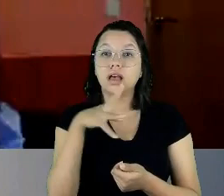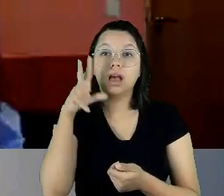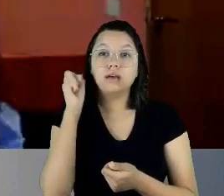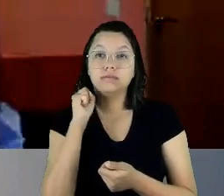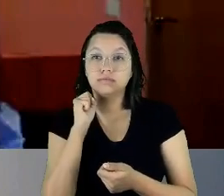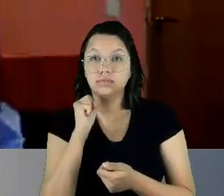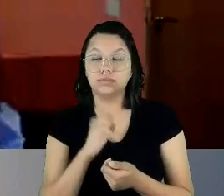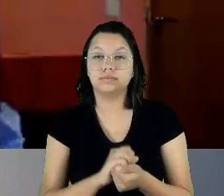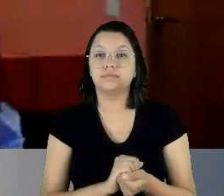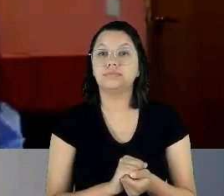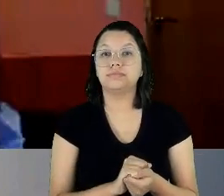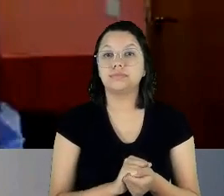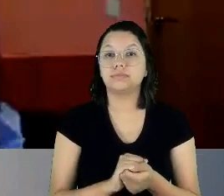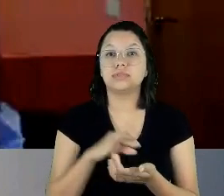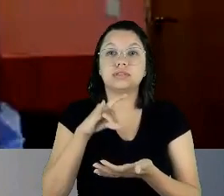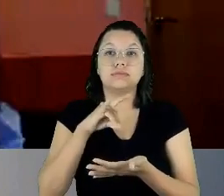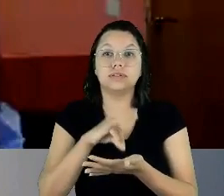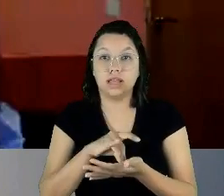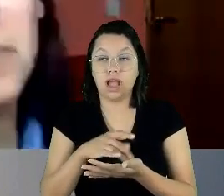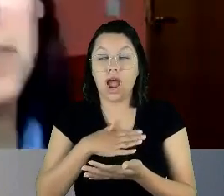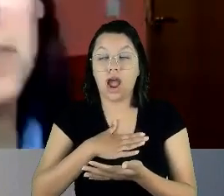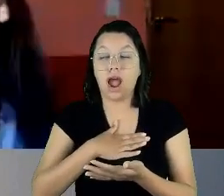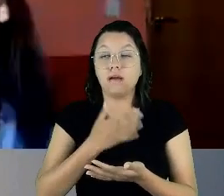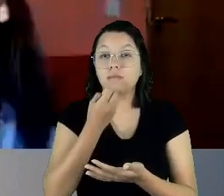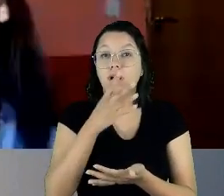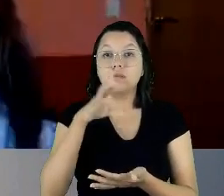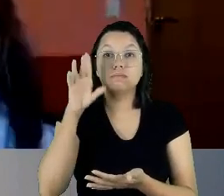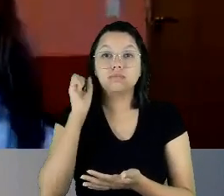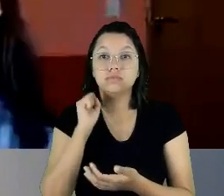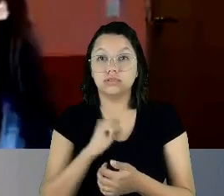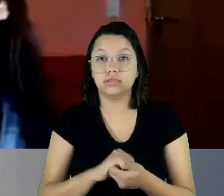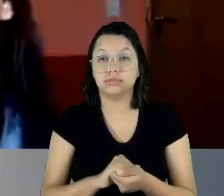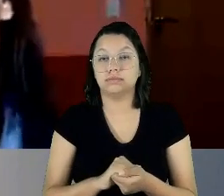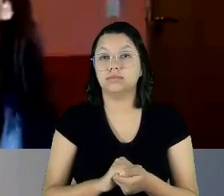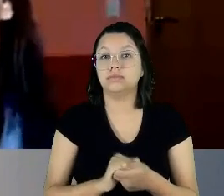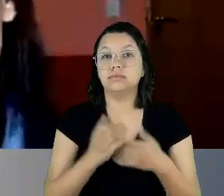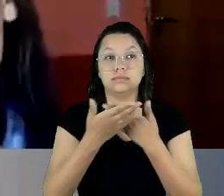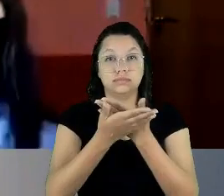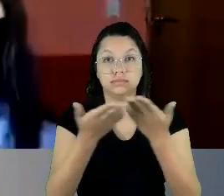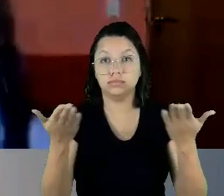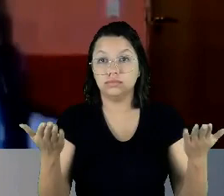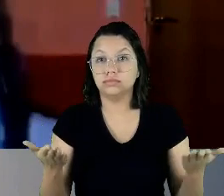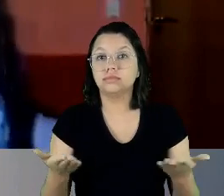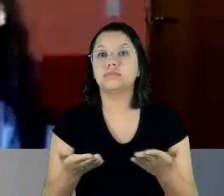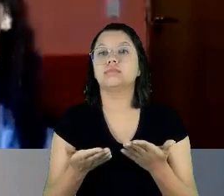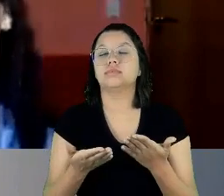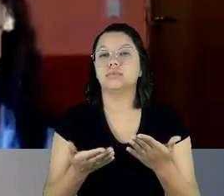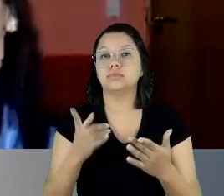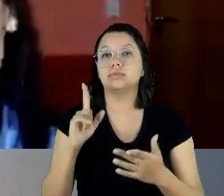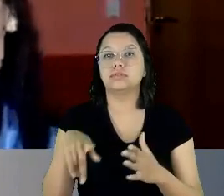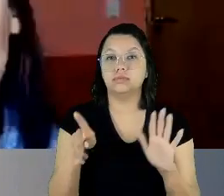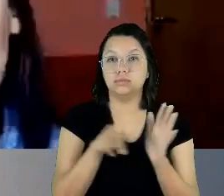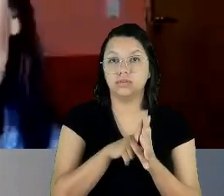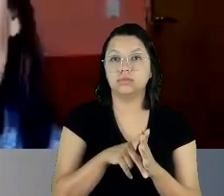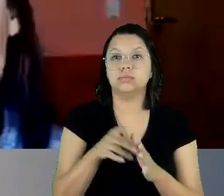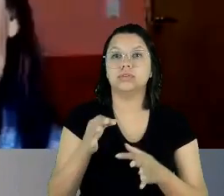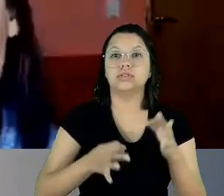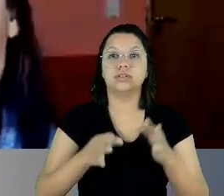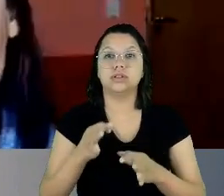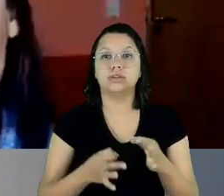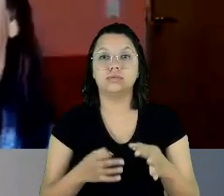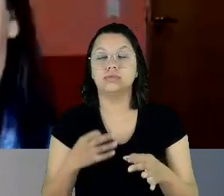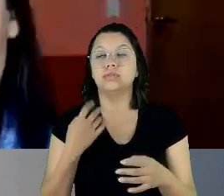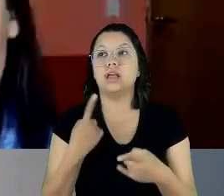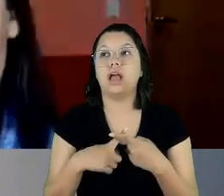bom ouvir, na verdade, para mim é muito bom ouvir de vocês, né, que são agentes da justiça,